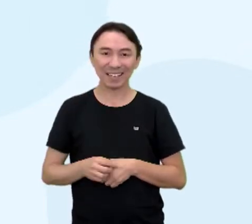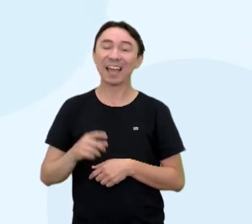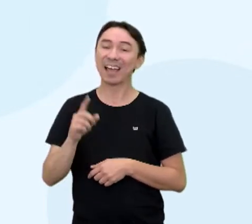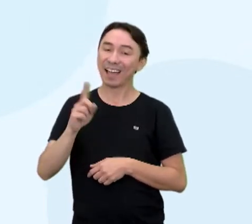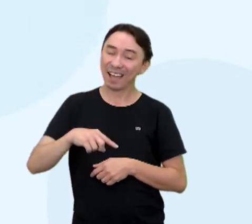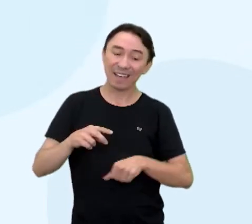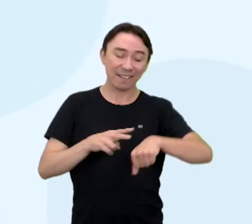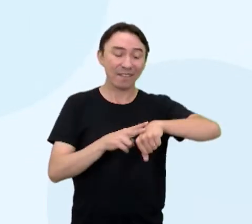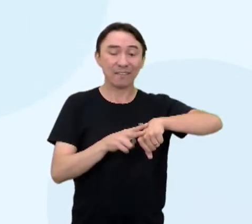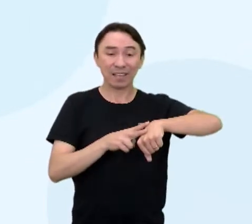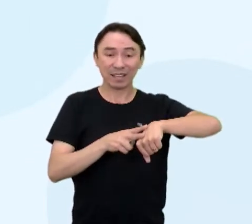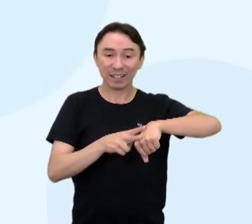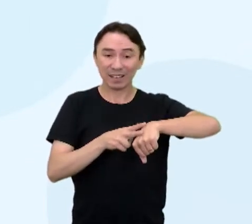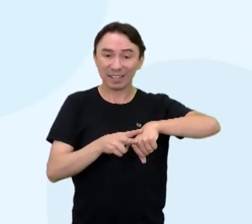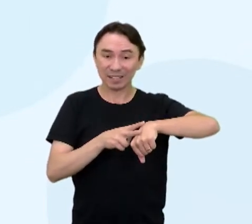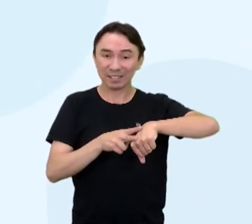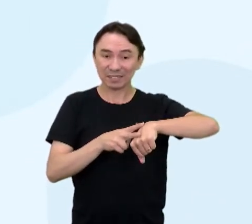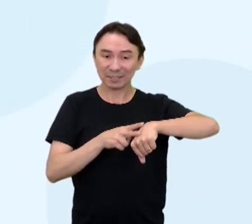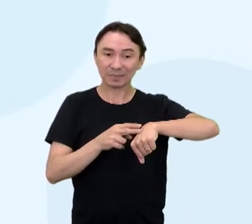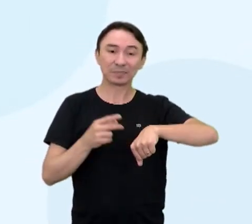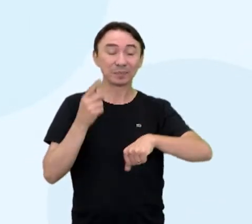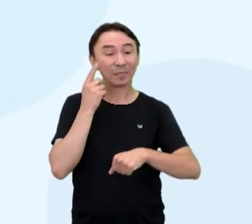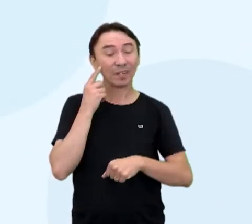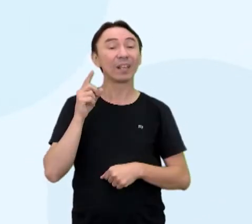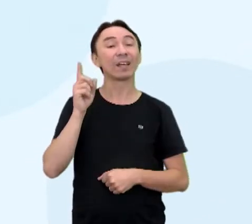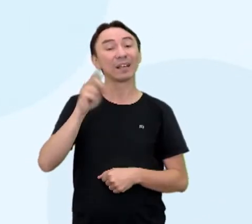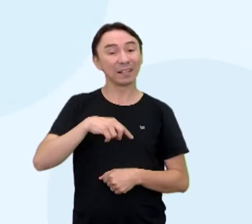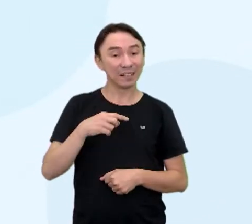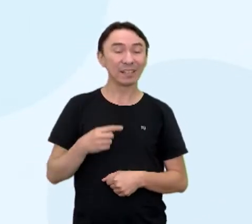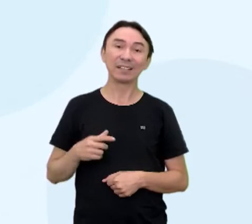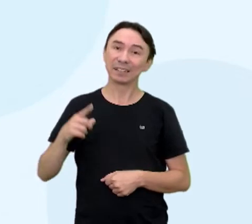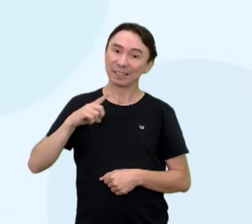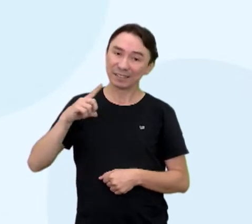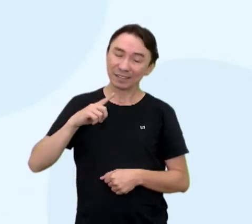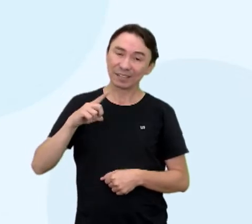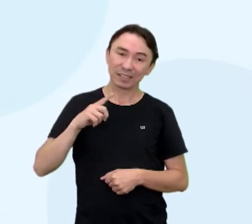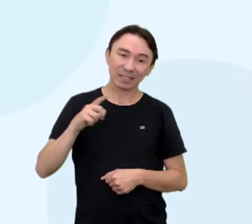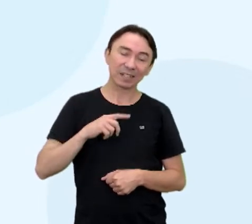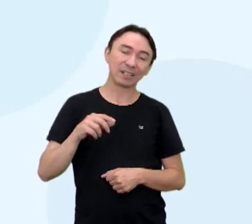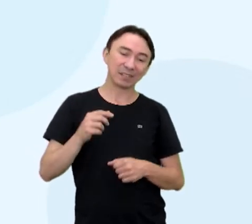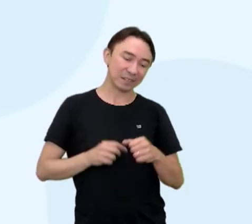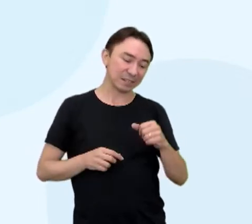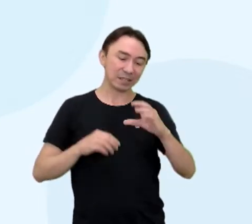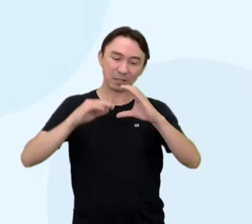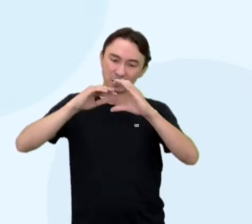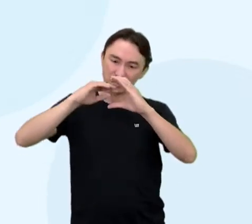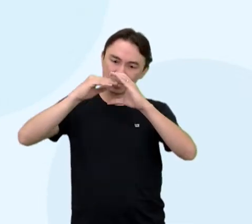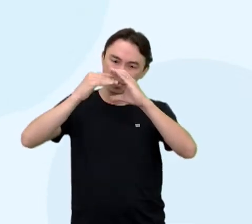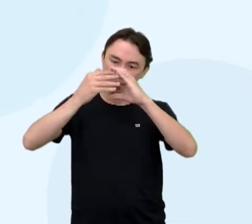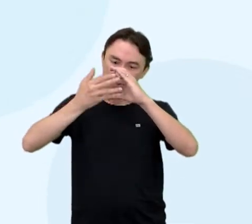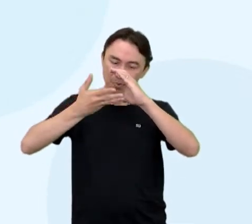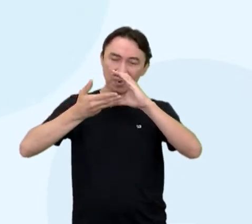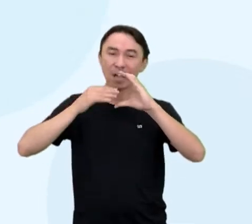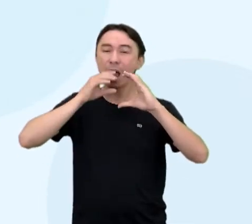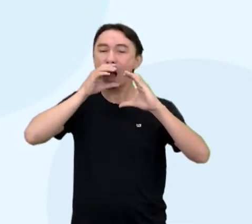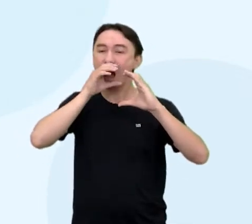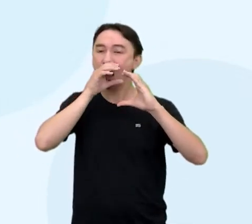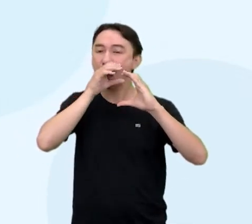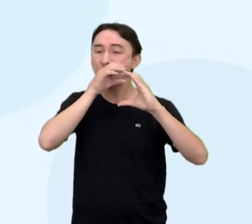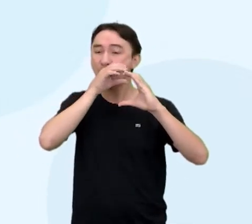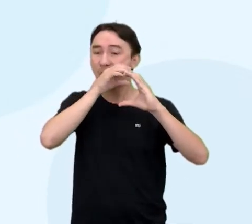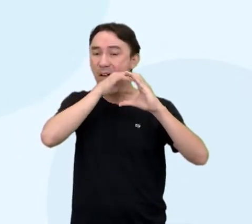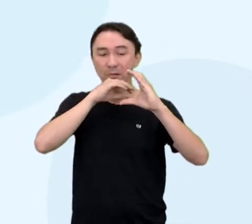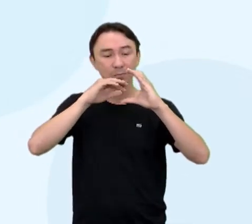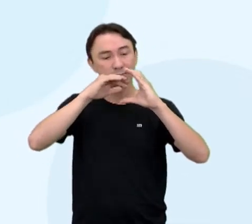aí do assoalho. É o assoalho oceânico movimentando por causa do magma, né, saindo aí das fendas, né, e logicamente,